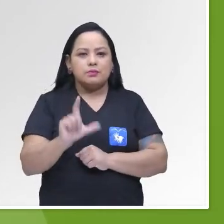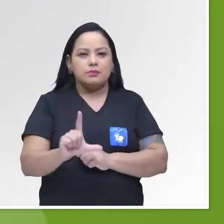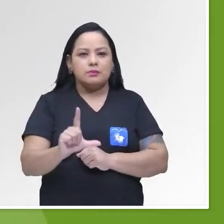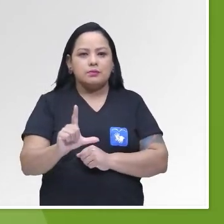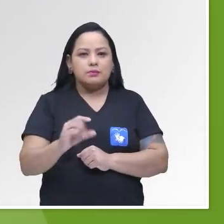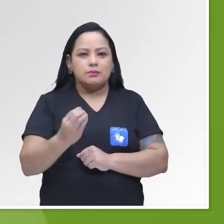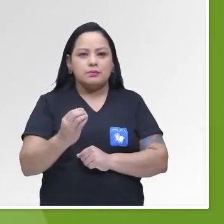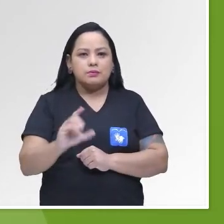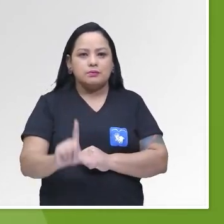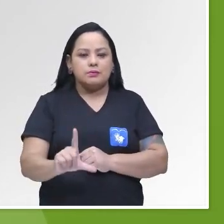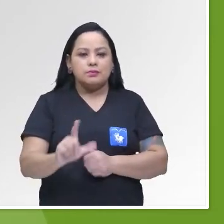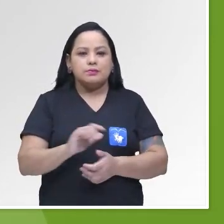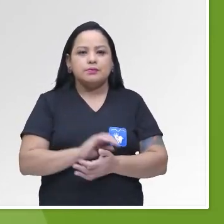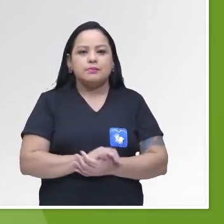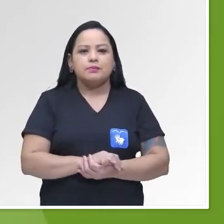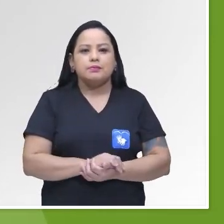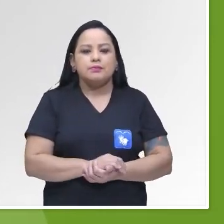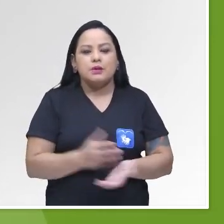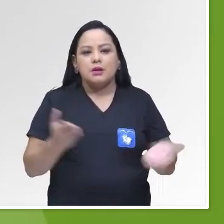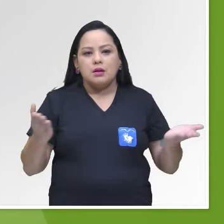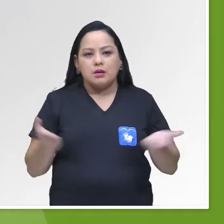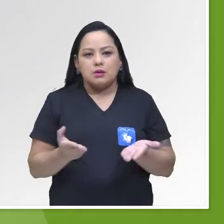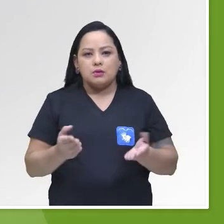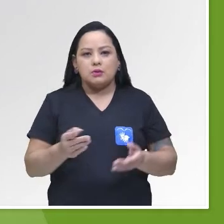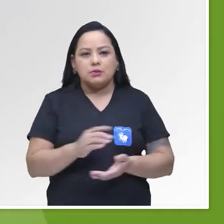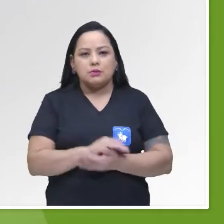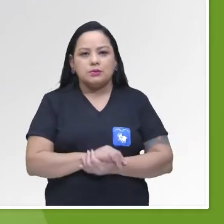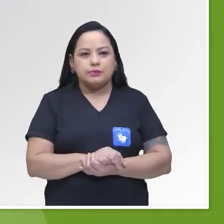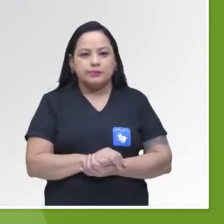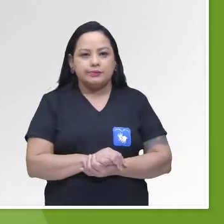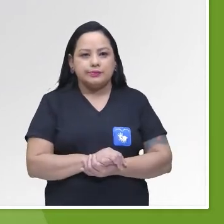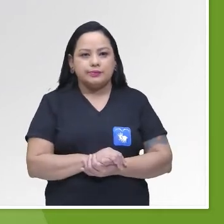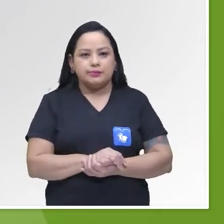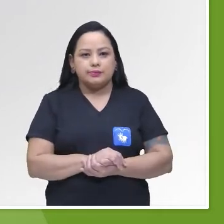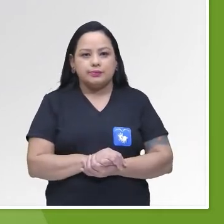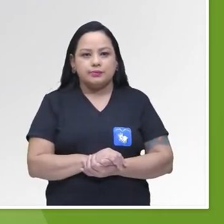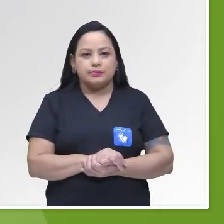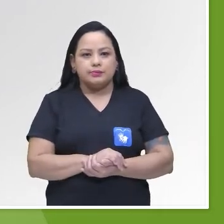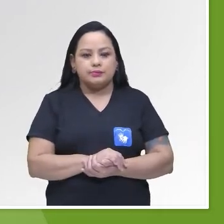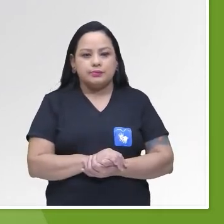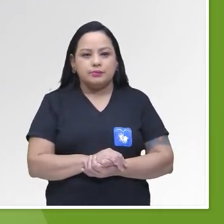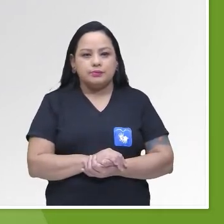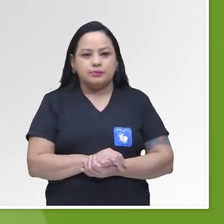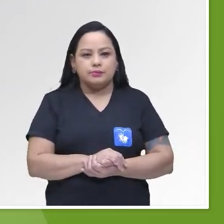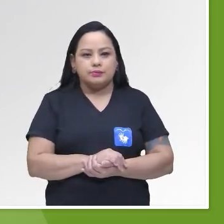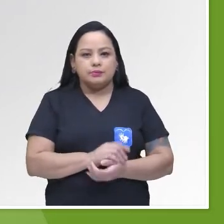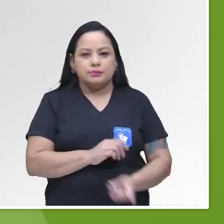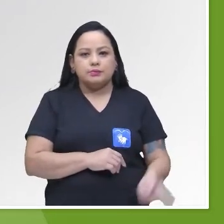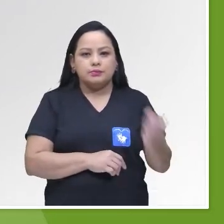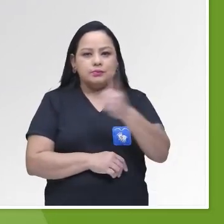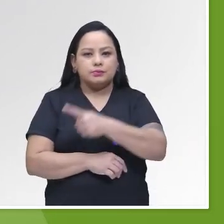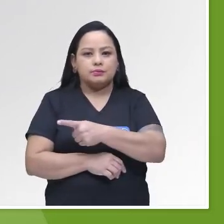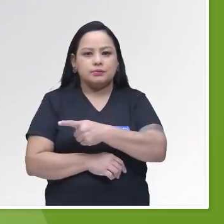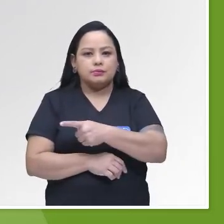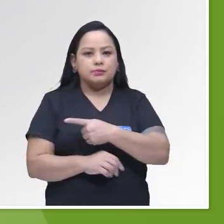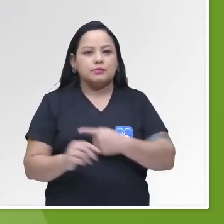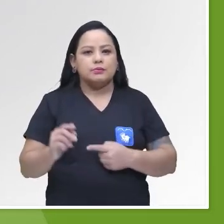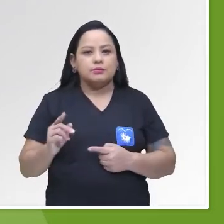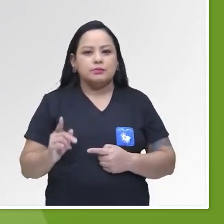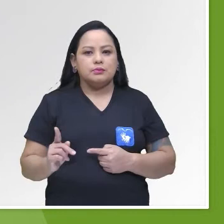cloro. Agora a gente vai para o lado dos produtos.